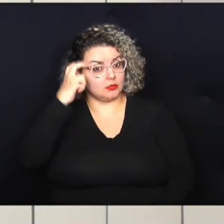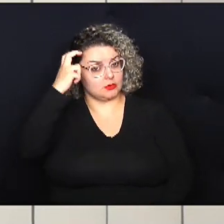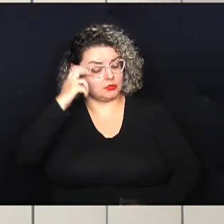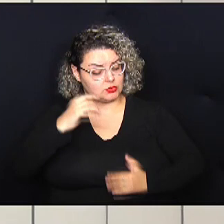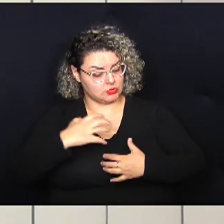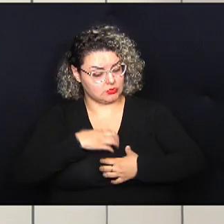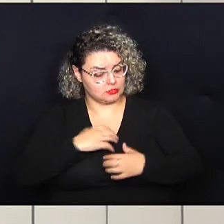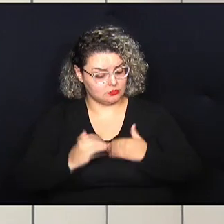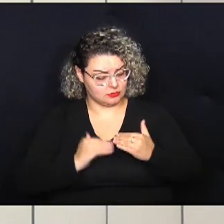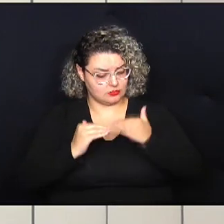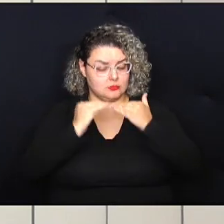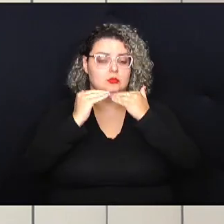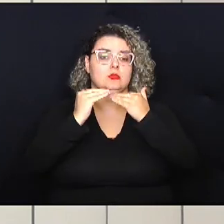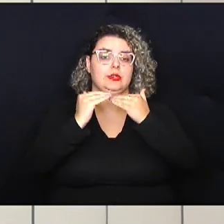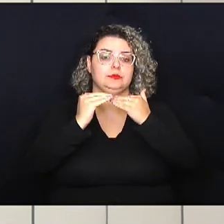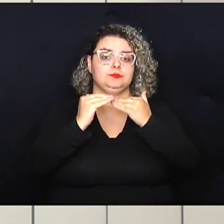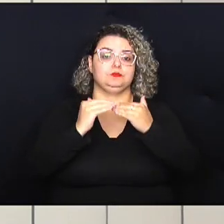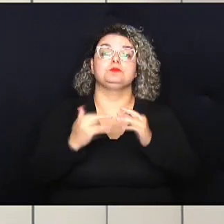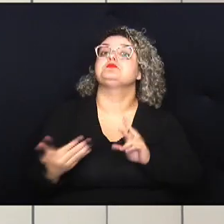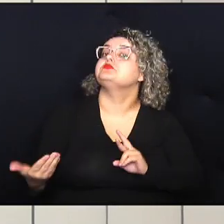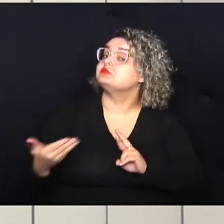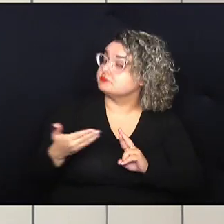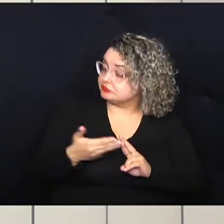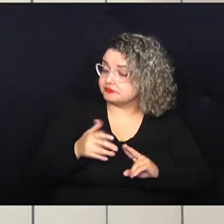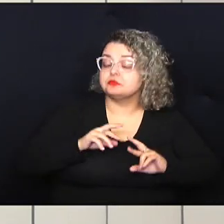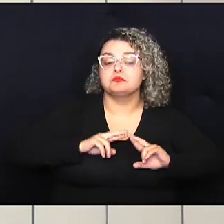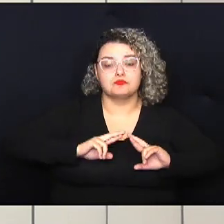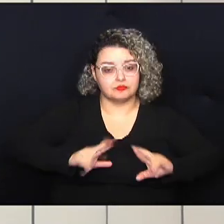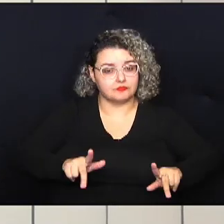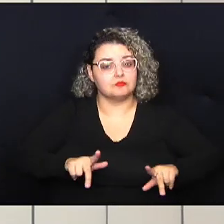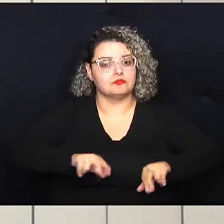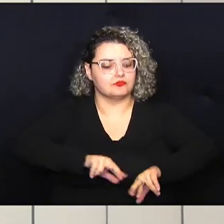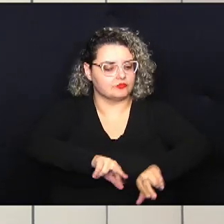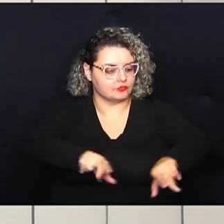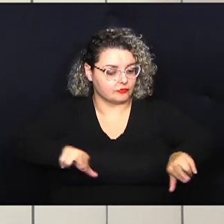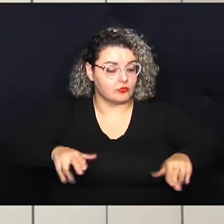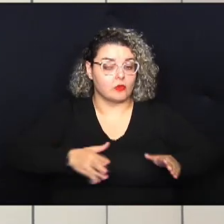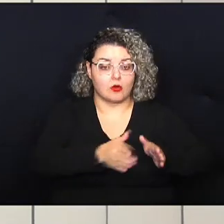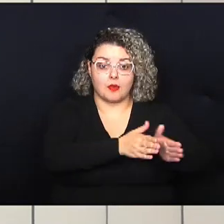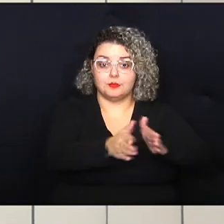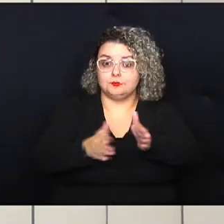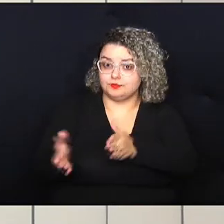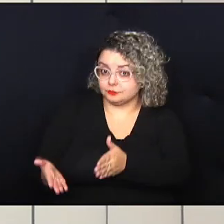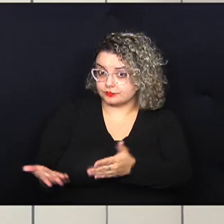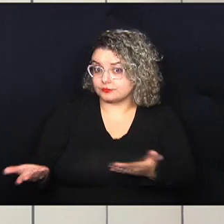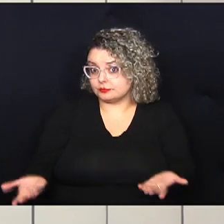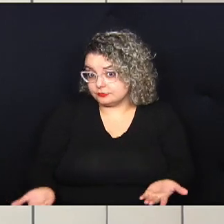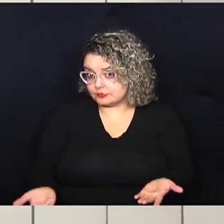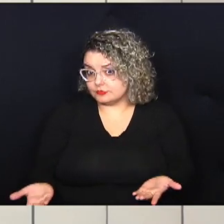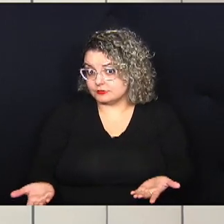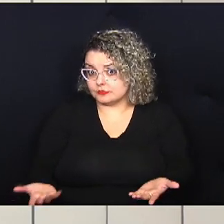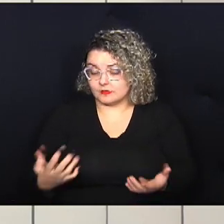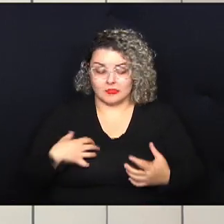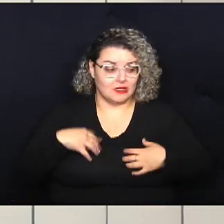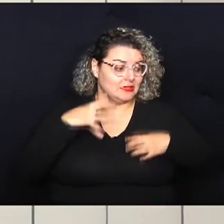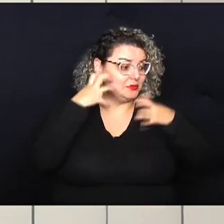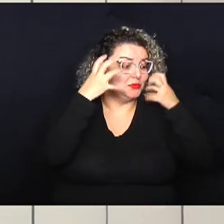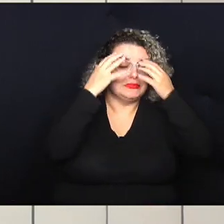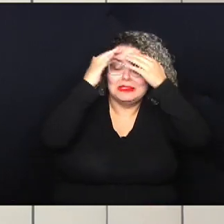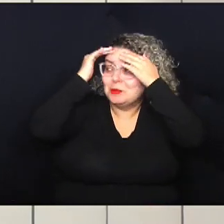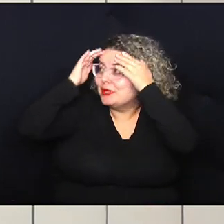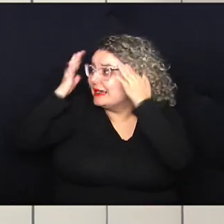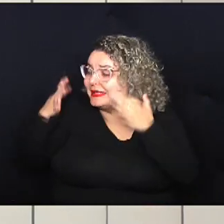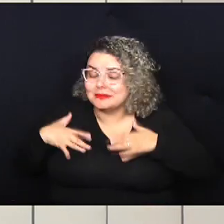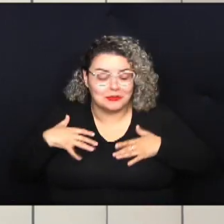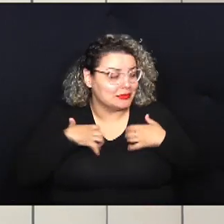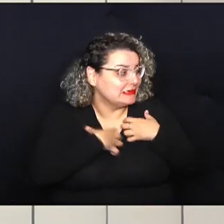pode representar aí a diferença em diversas situações, entre entrar em pânico ou